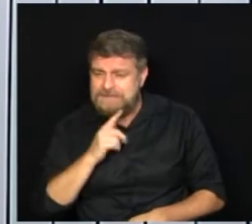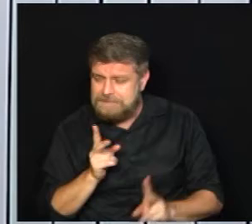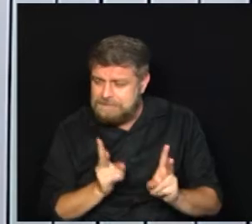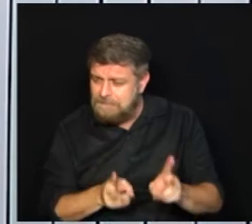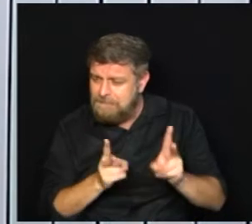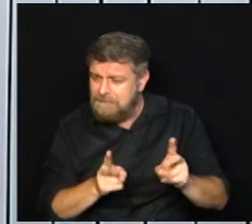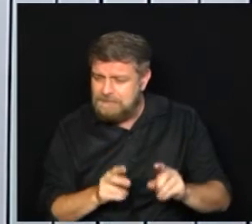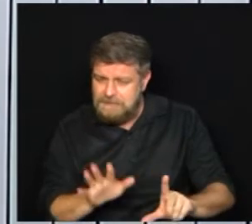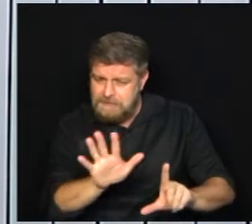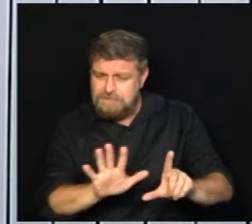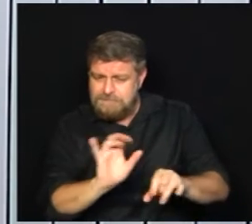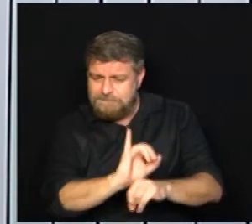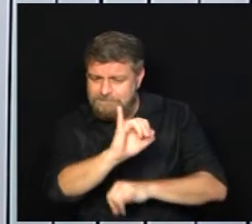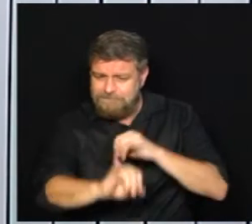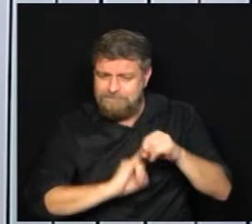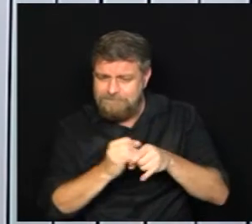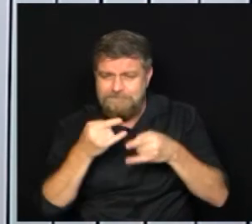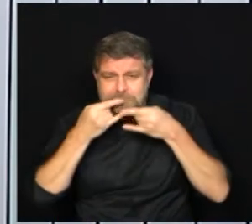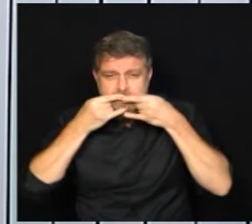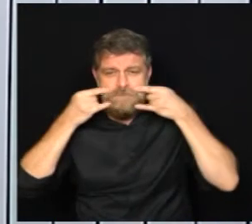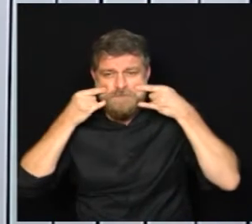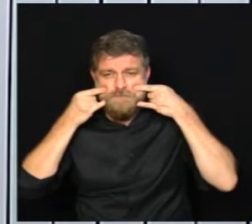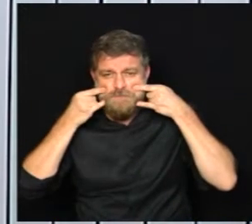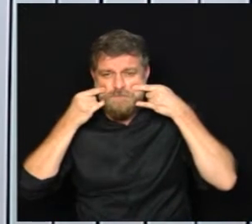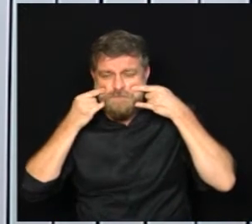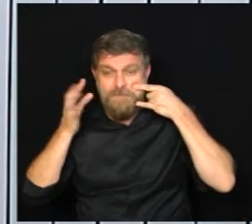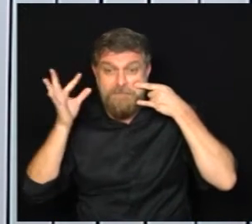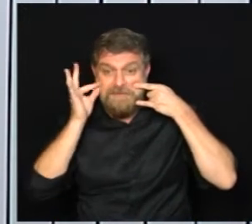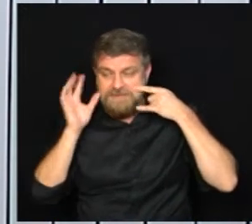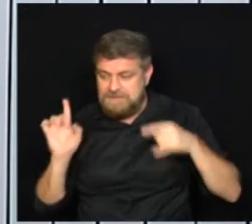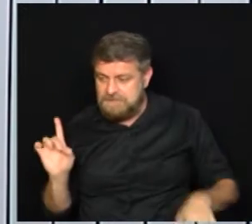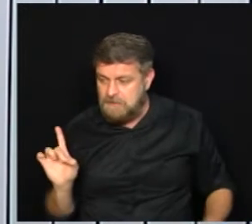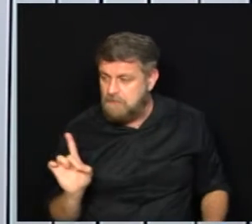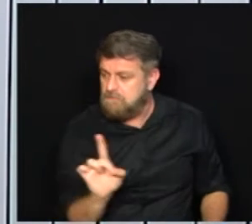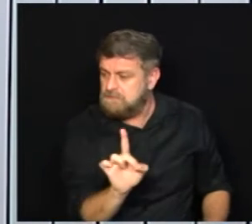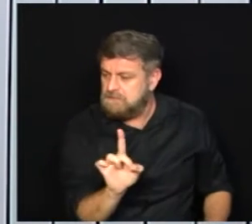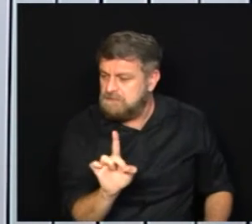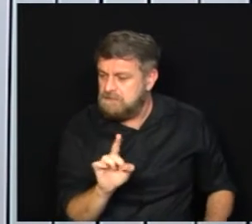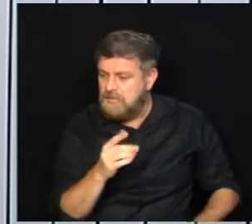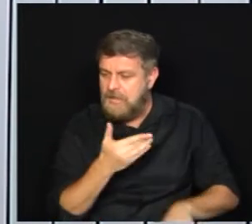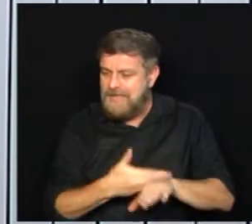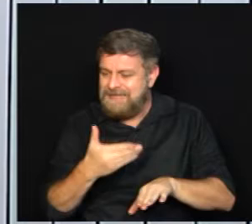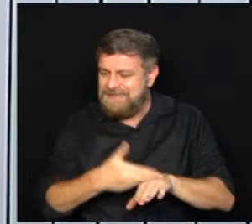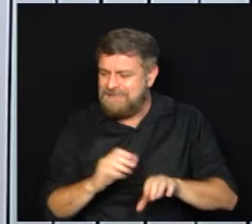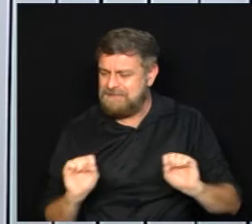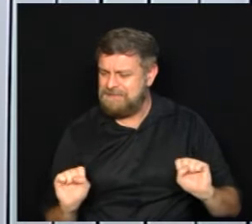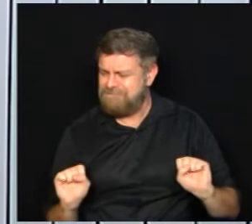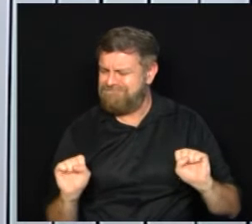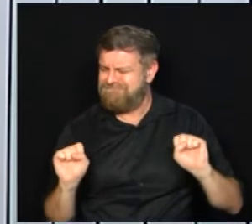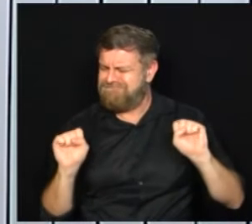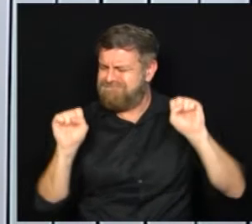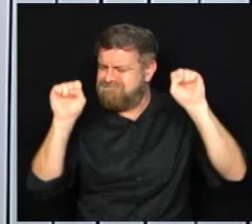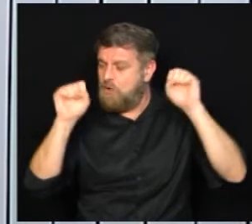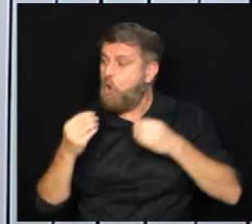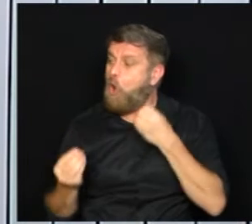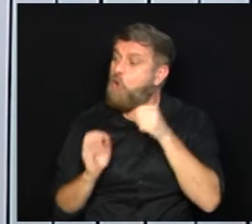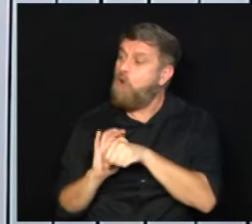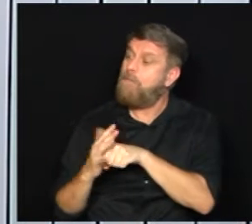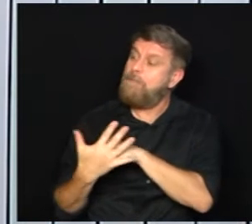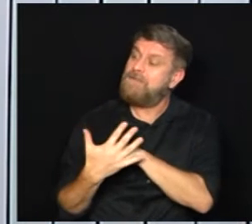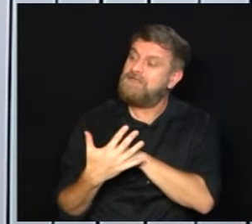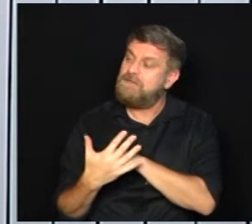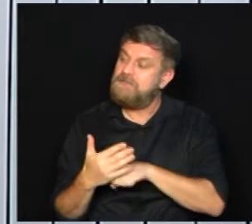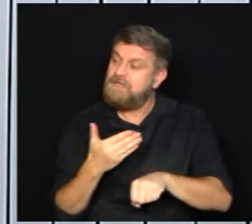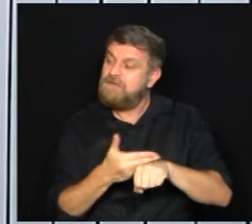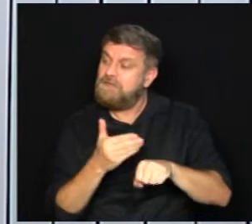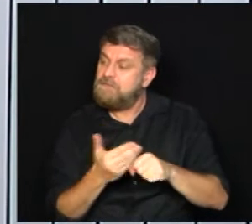momento utilizou a máscara e ia até um local? Como é que tem sido para você lidar com a pandemia e os